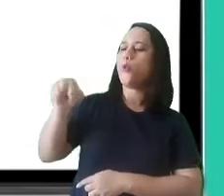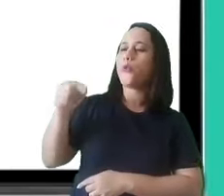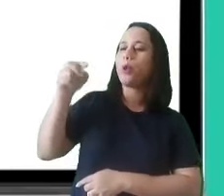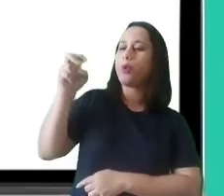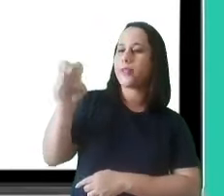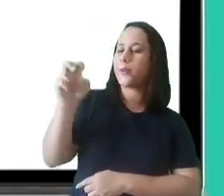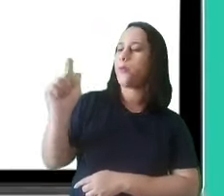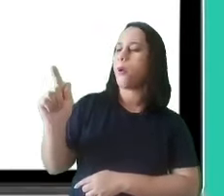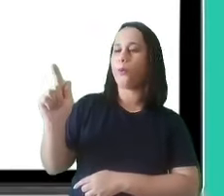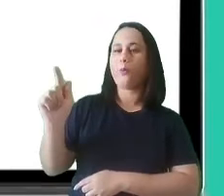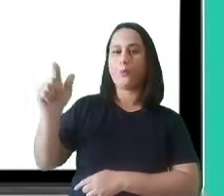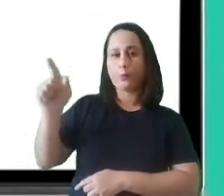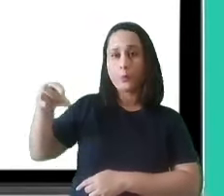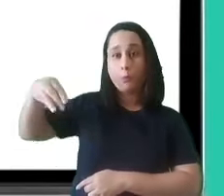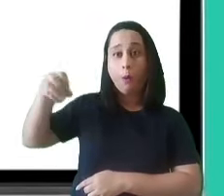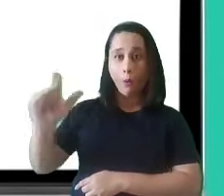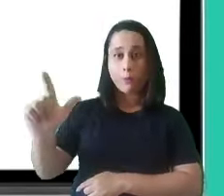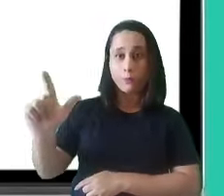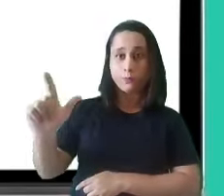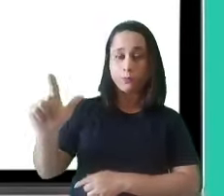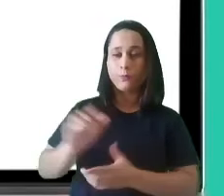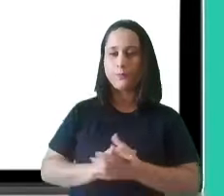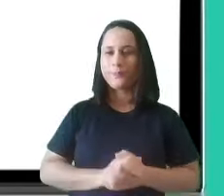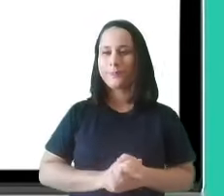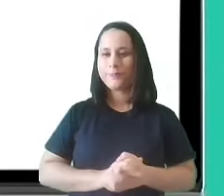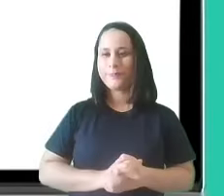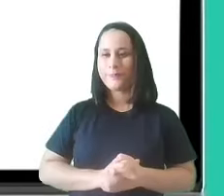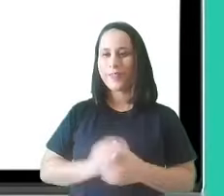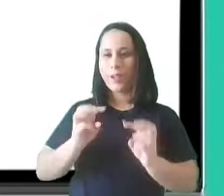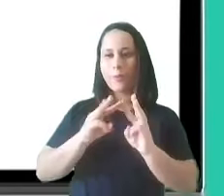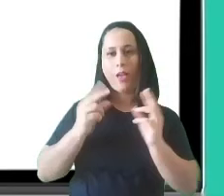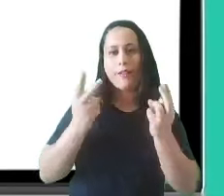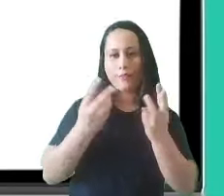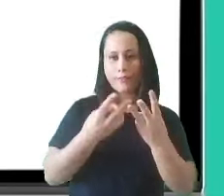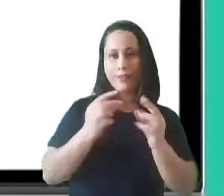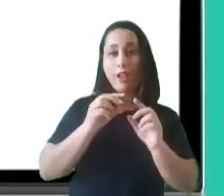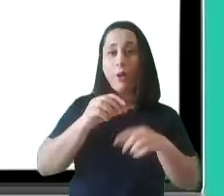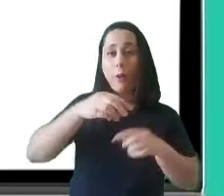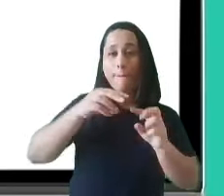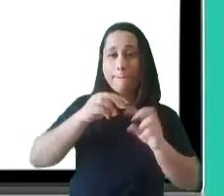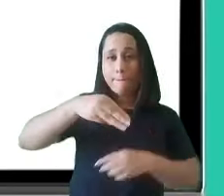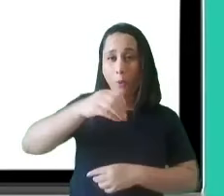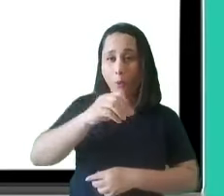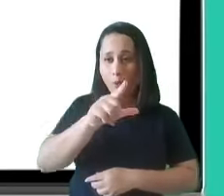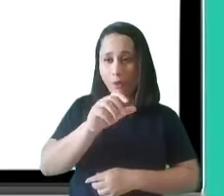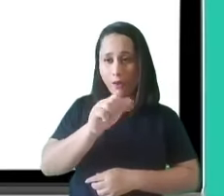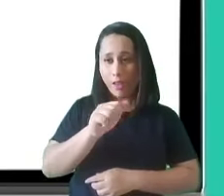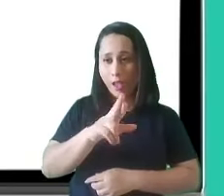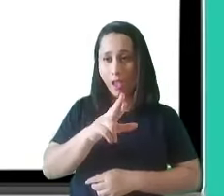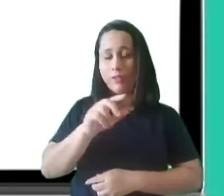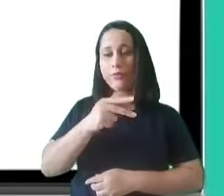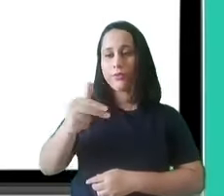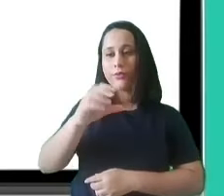35,5. A massa molar do cloreto de sódio, portanto, é 58,5 gramas